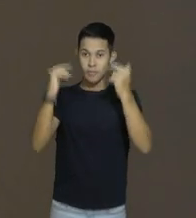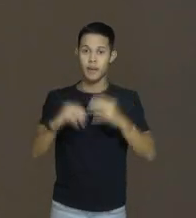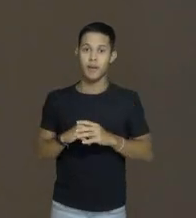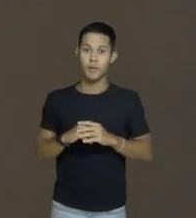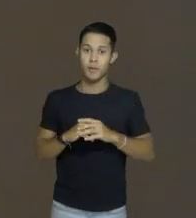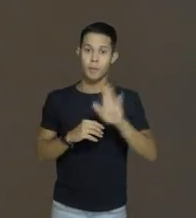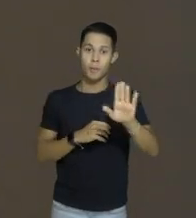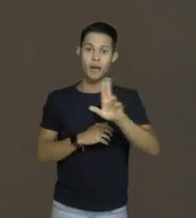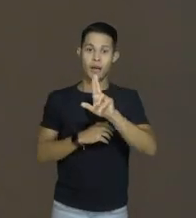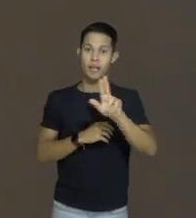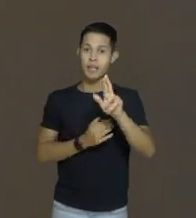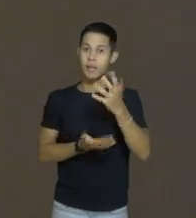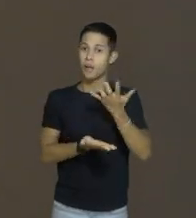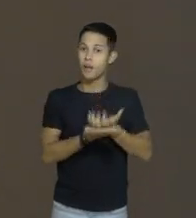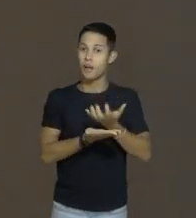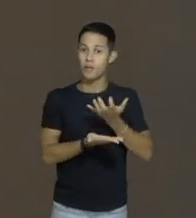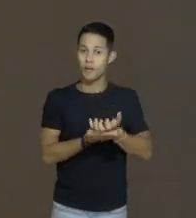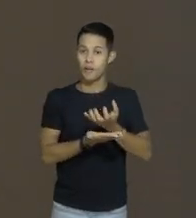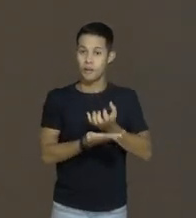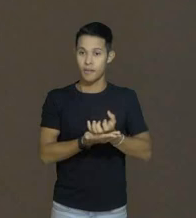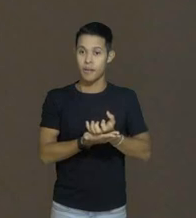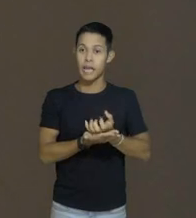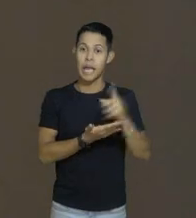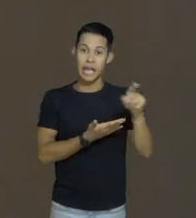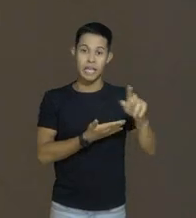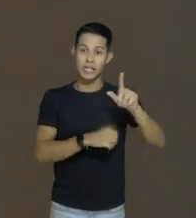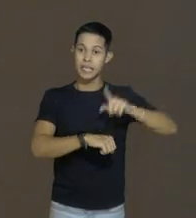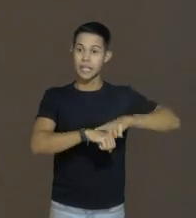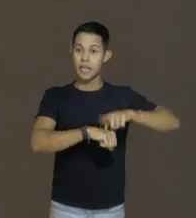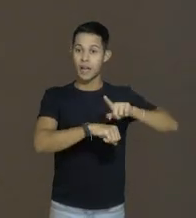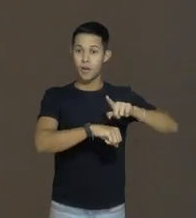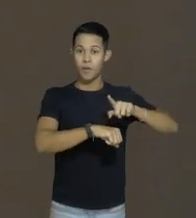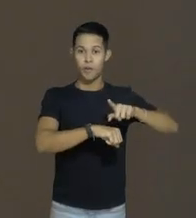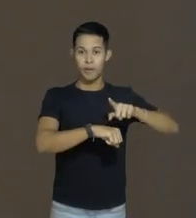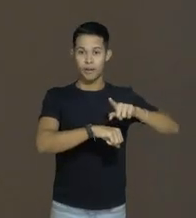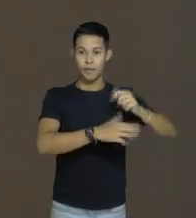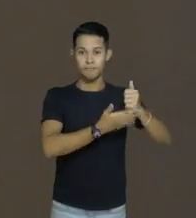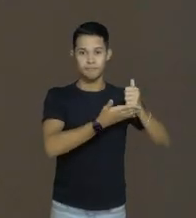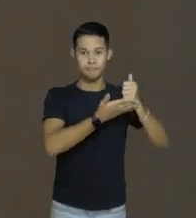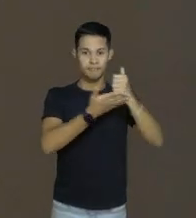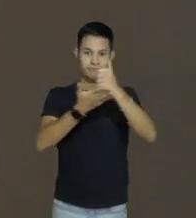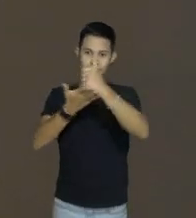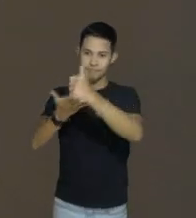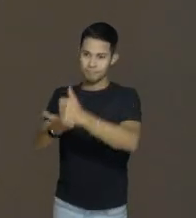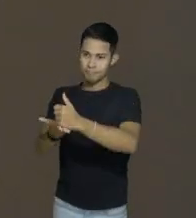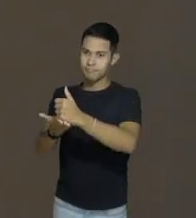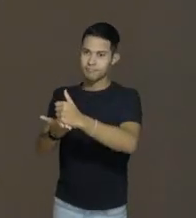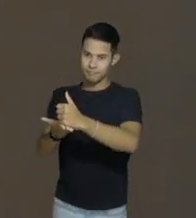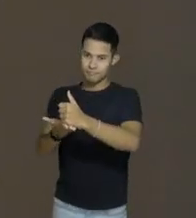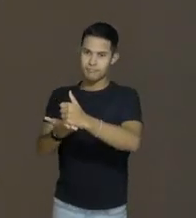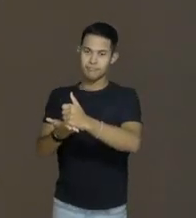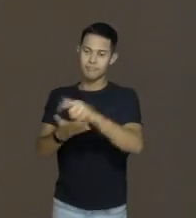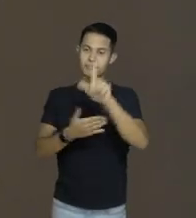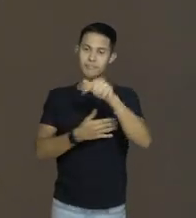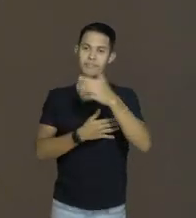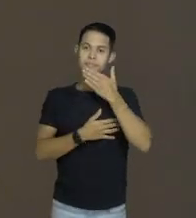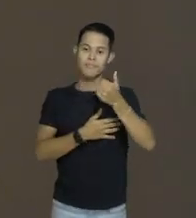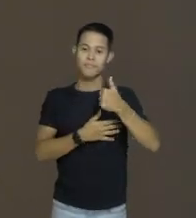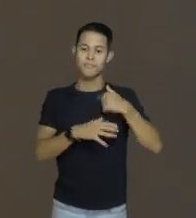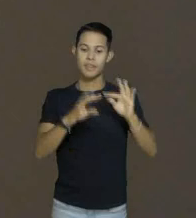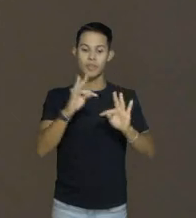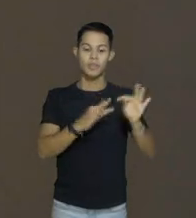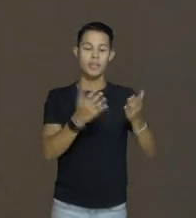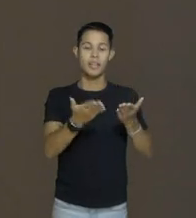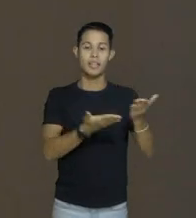não é alfabetizado. Esse eu já encaminho, eu começo a tratar o TDAH, porque para a Lucimara é melhor que eu trate, porque fica mais fácil ela